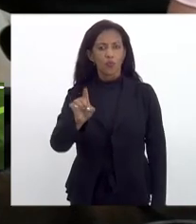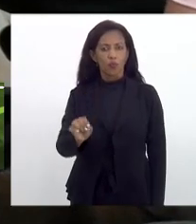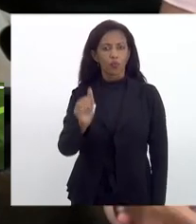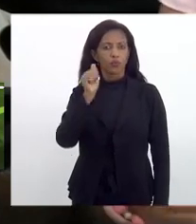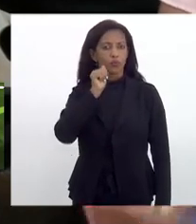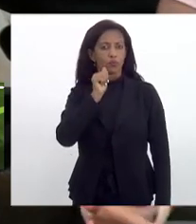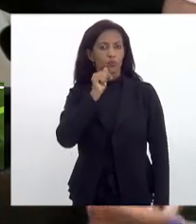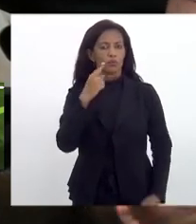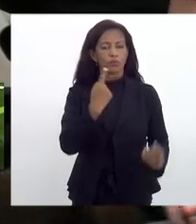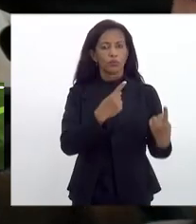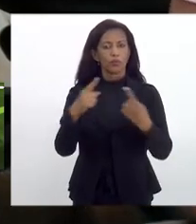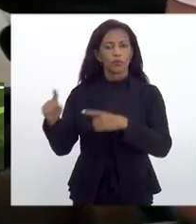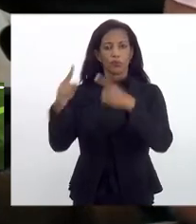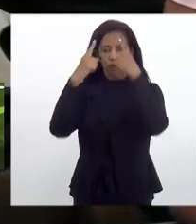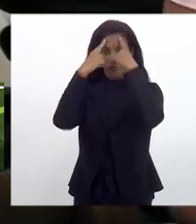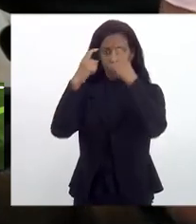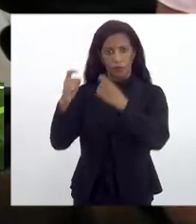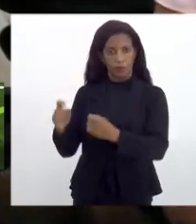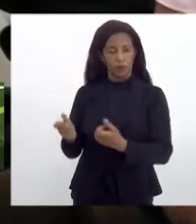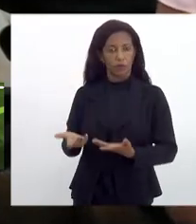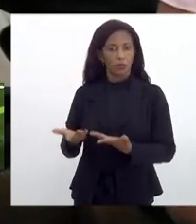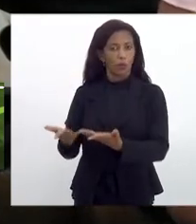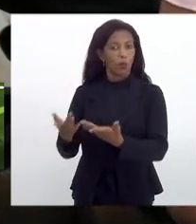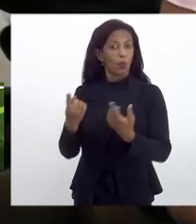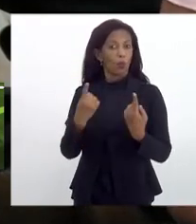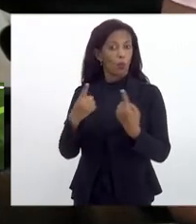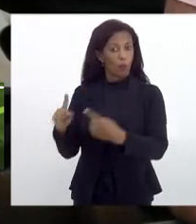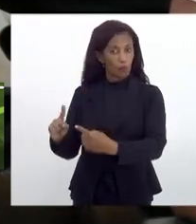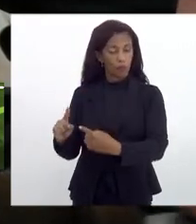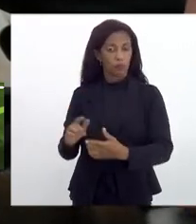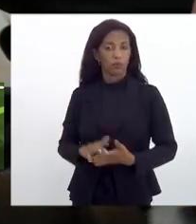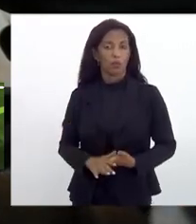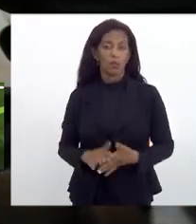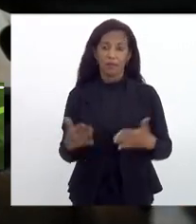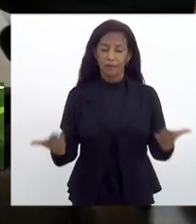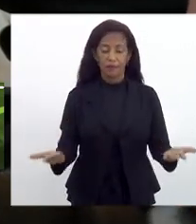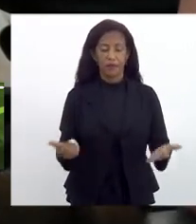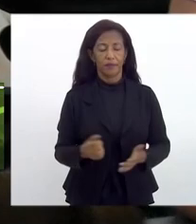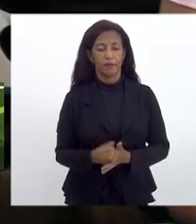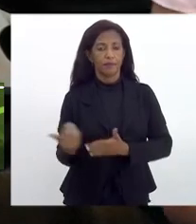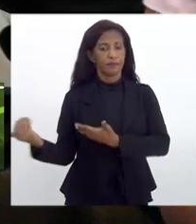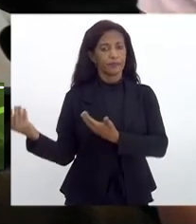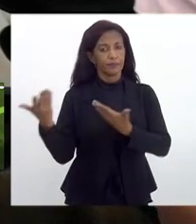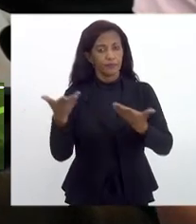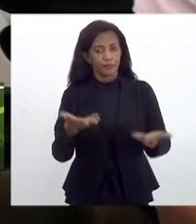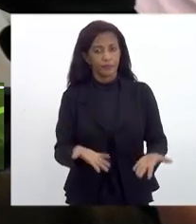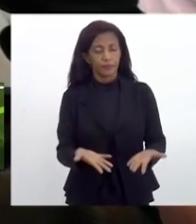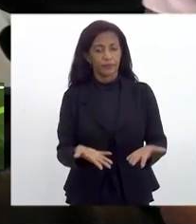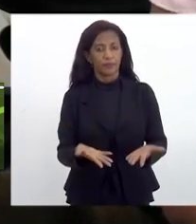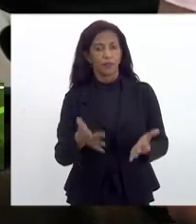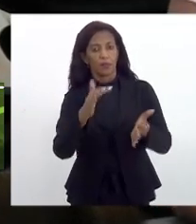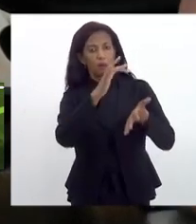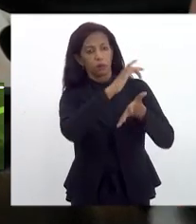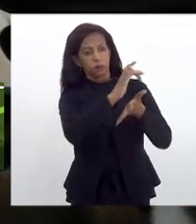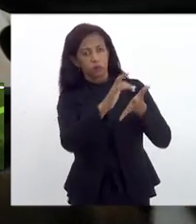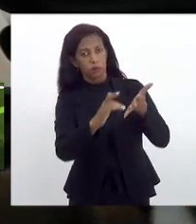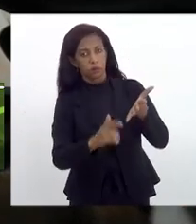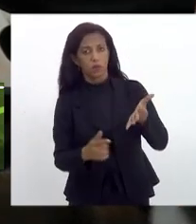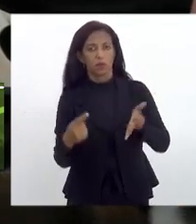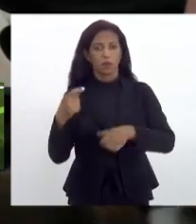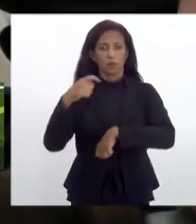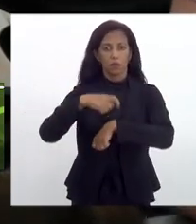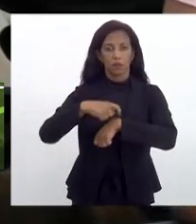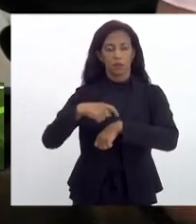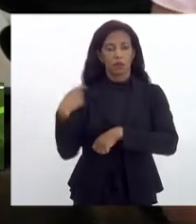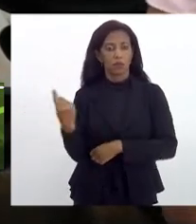de combate à violência contra a mulher, enfim, trazendo as especificidades desse momento e a